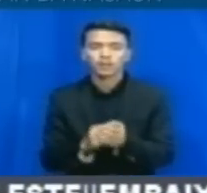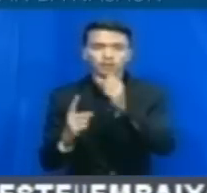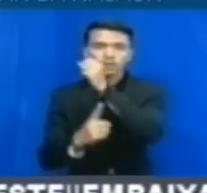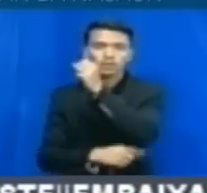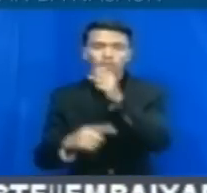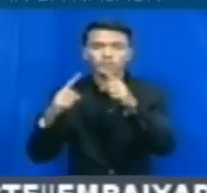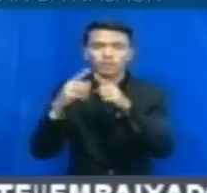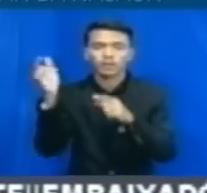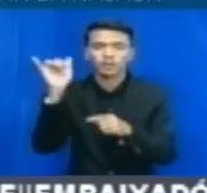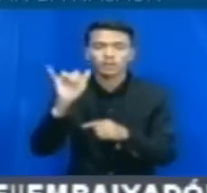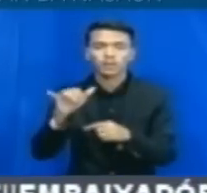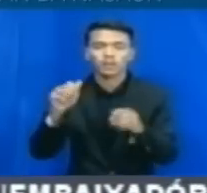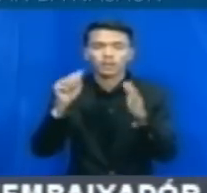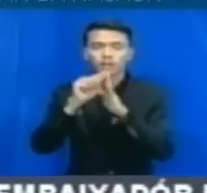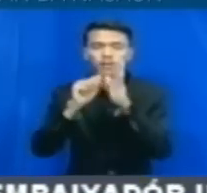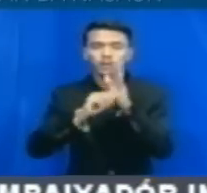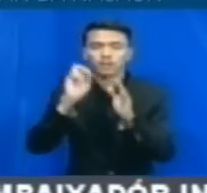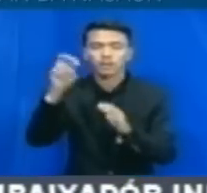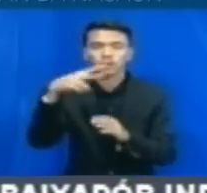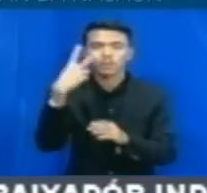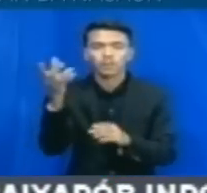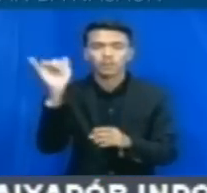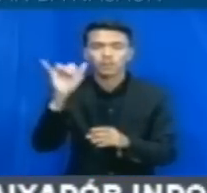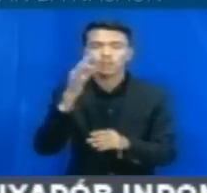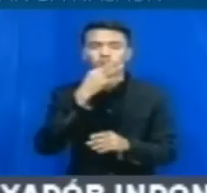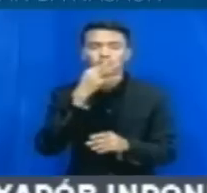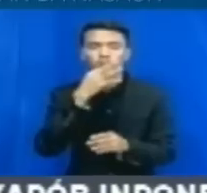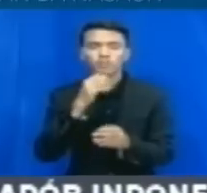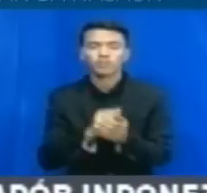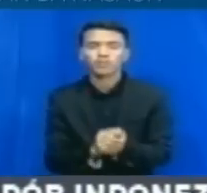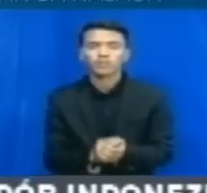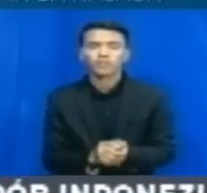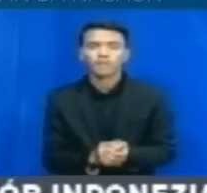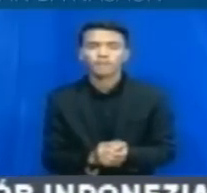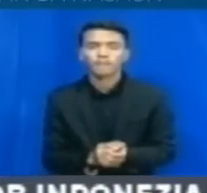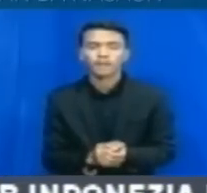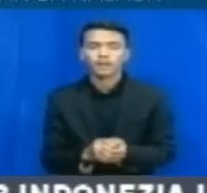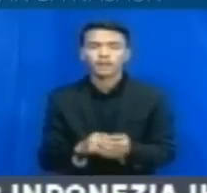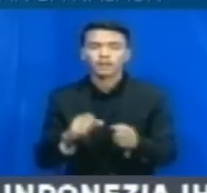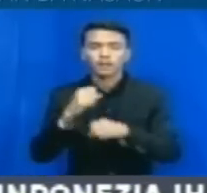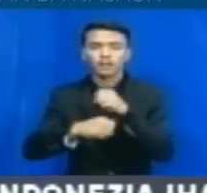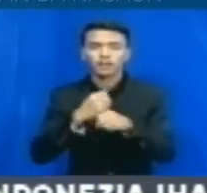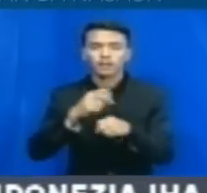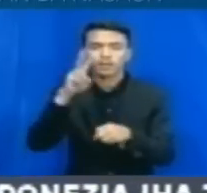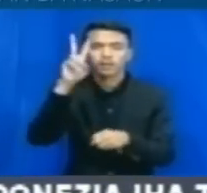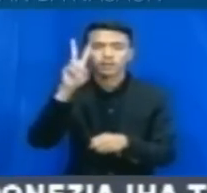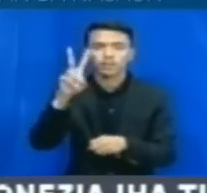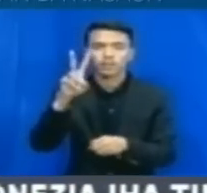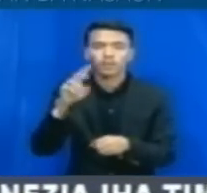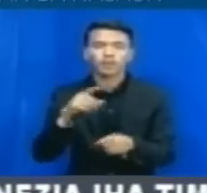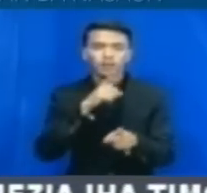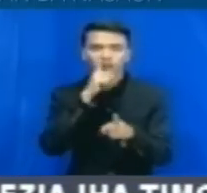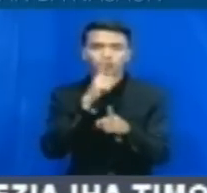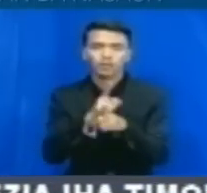basira artigo 12 se ne consume né nem 2 anos, 1 a 2 anos, né? Claro,